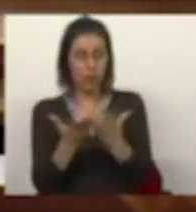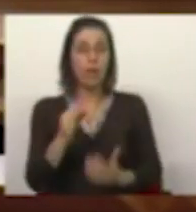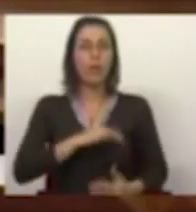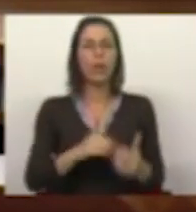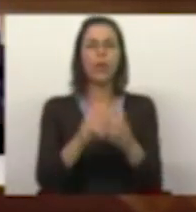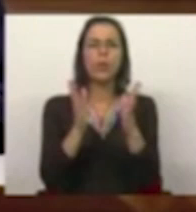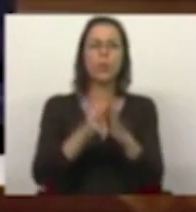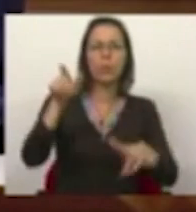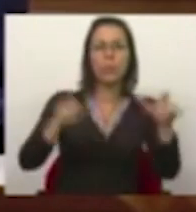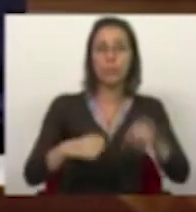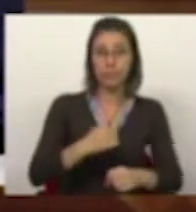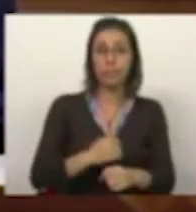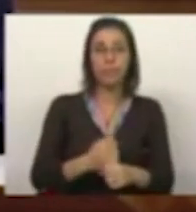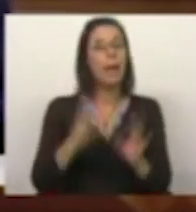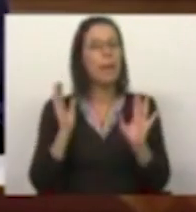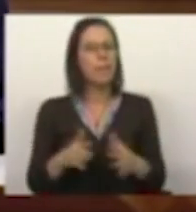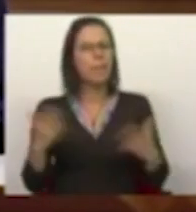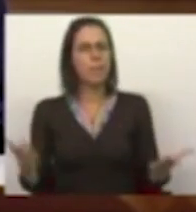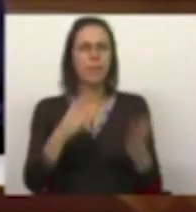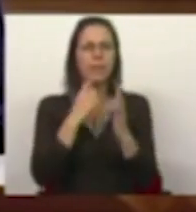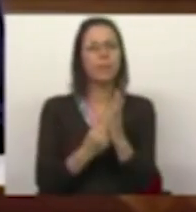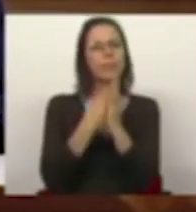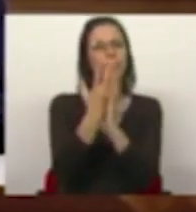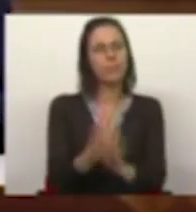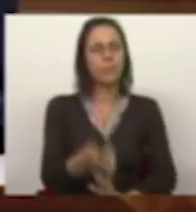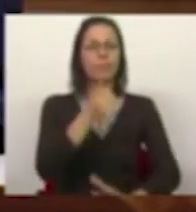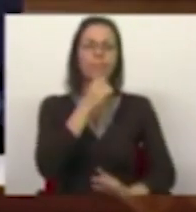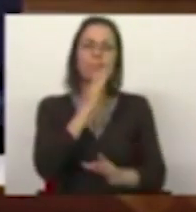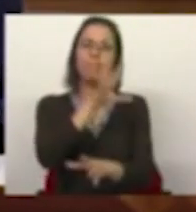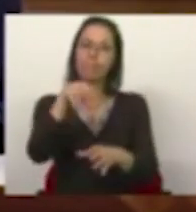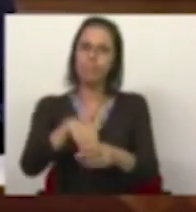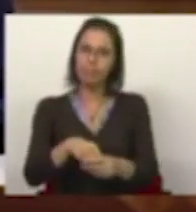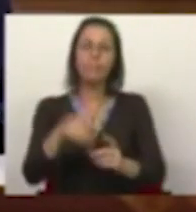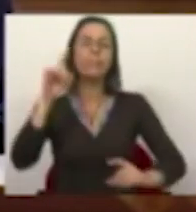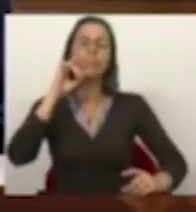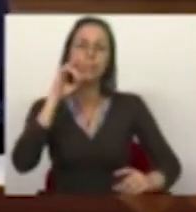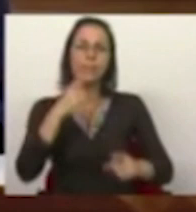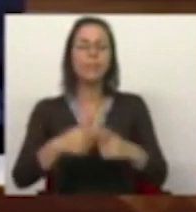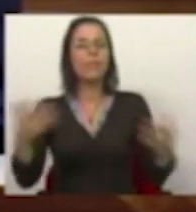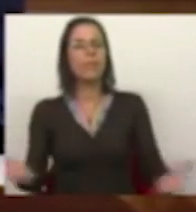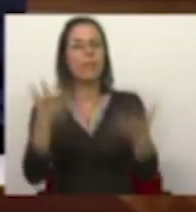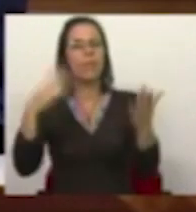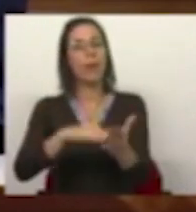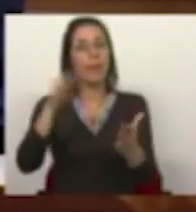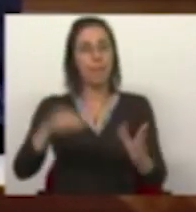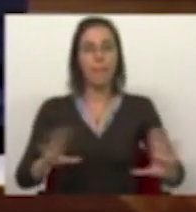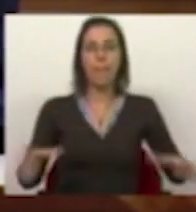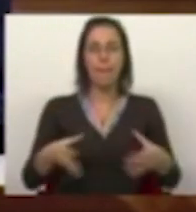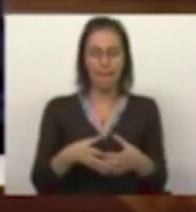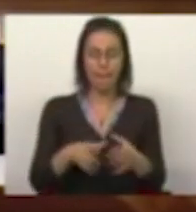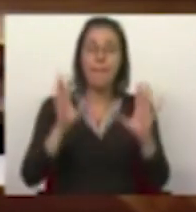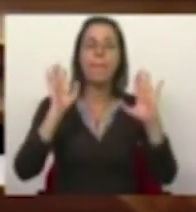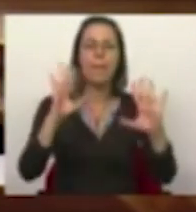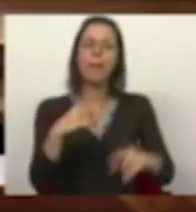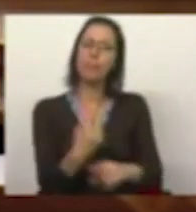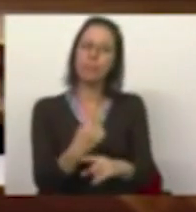para todos os trabalhadores, é necessário um conjunto de medidas em que se inclui a defesa e dinamização da contratação coletiva, mas